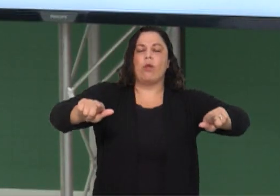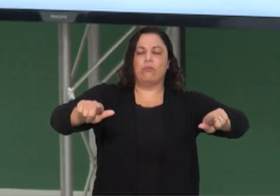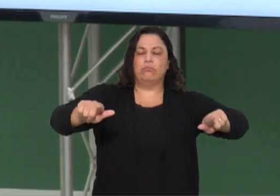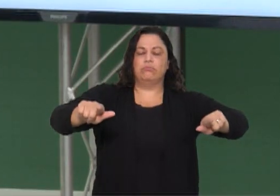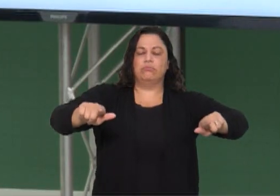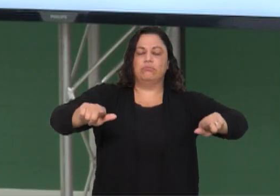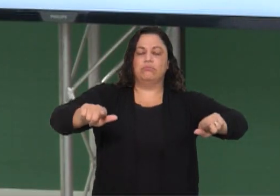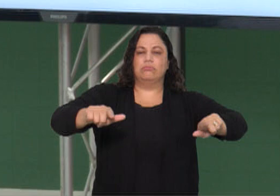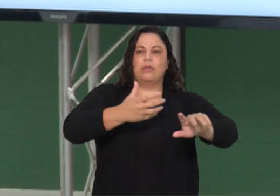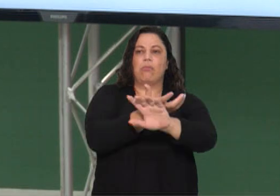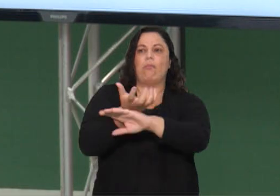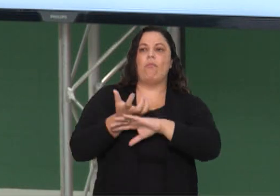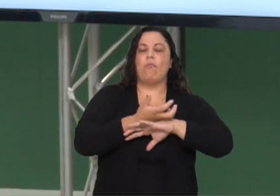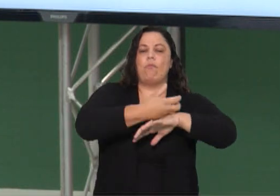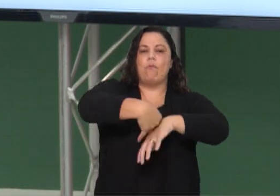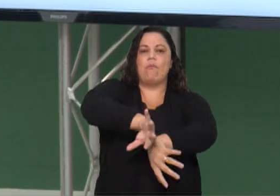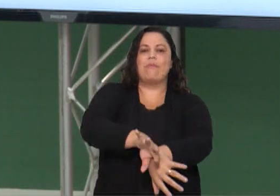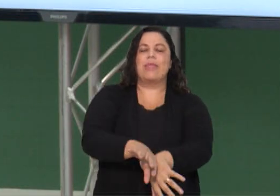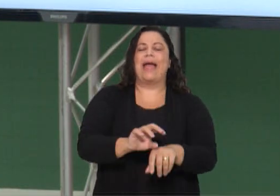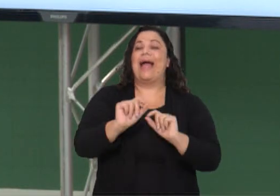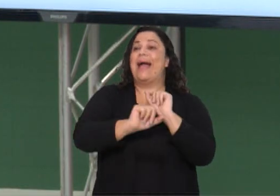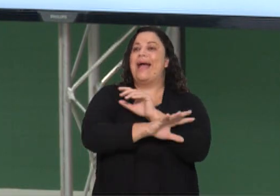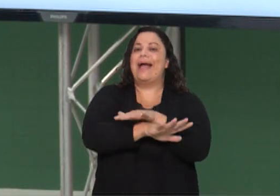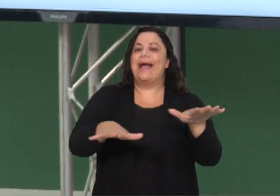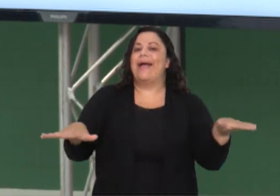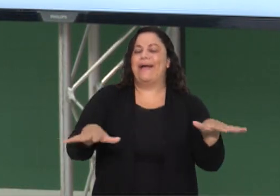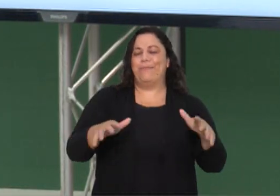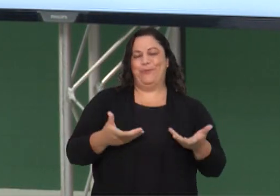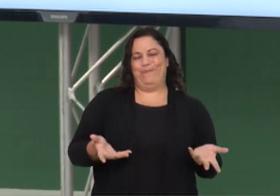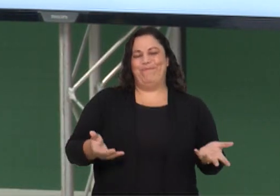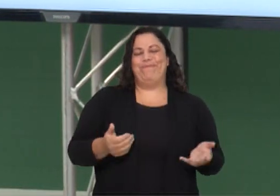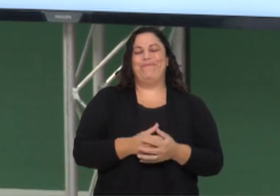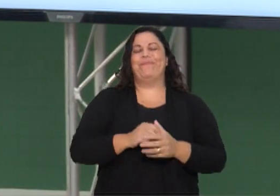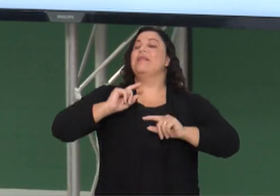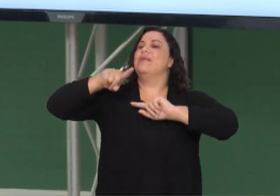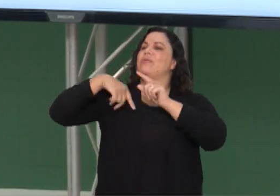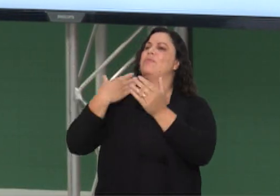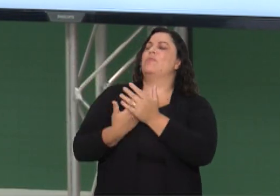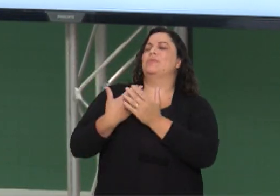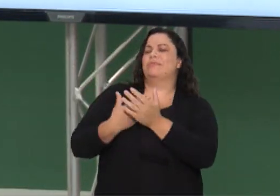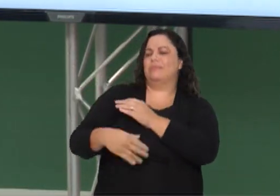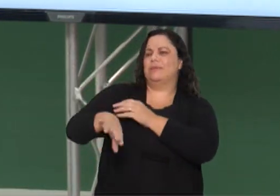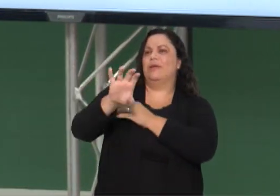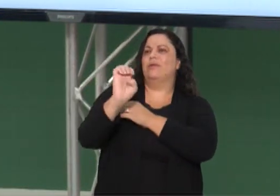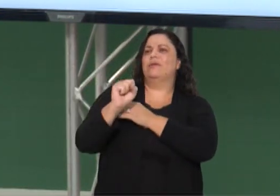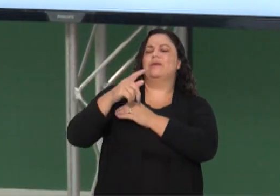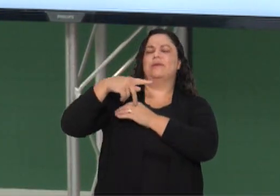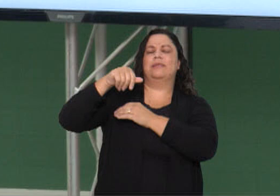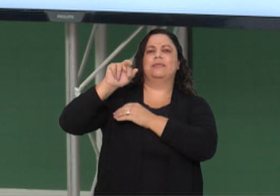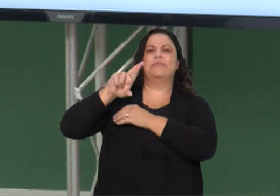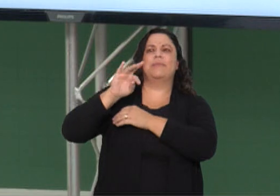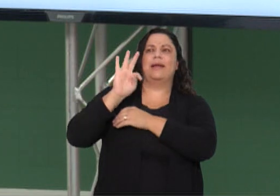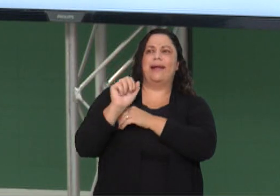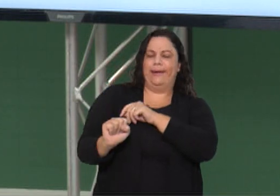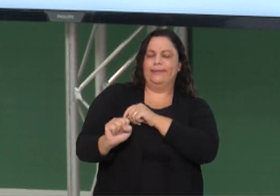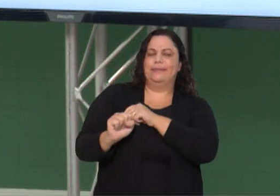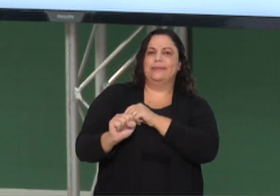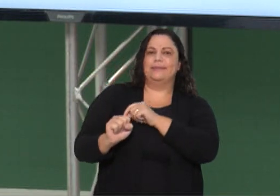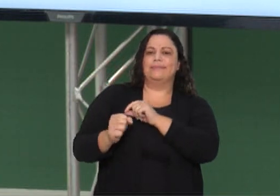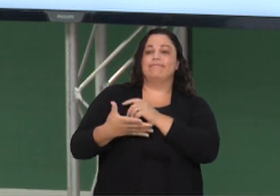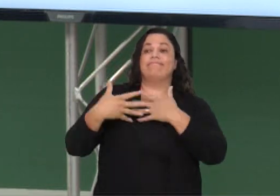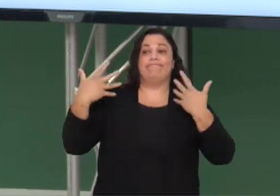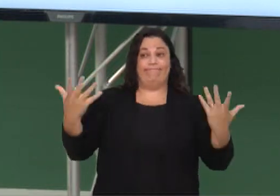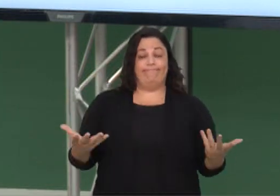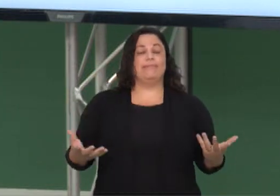gregas. Por exemplo, Esparta e Atenas. Esparta, vocês vão estudar nessa aula, inclusive. Quando acontece essa divisão, os tetas